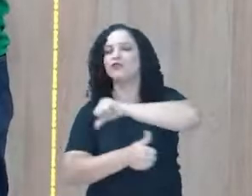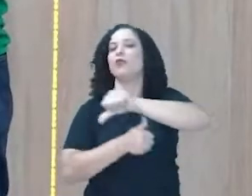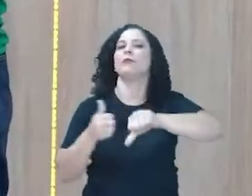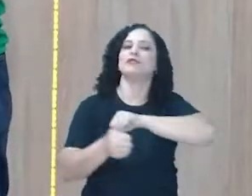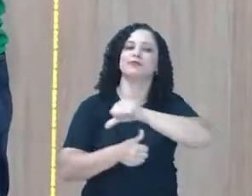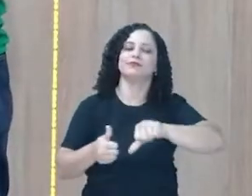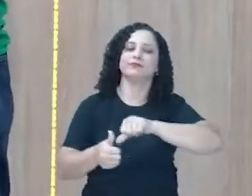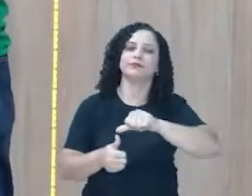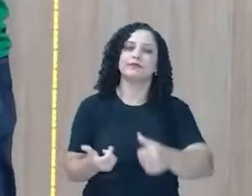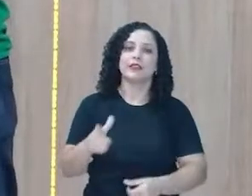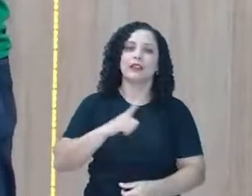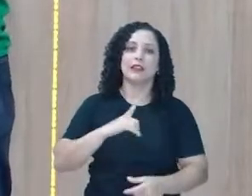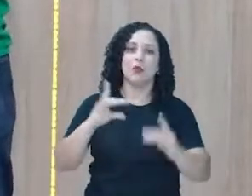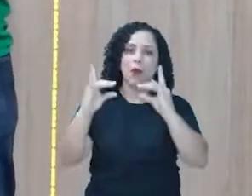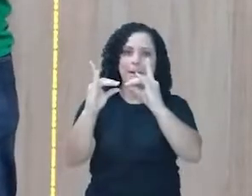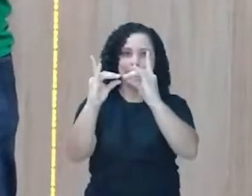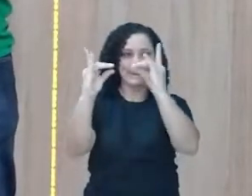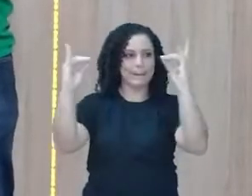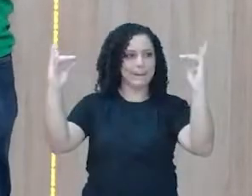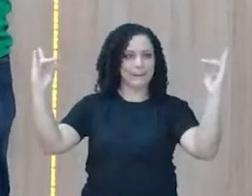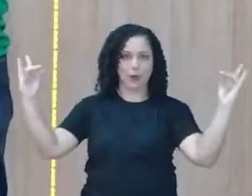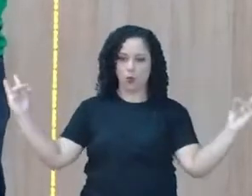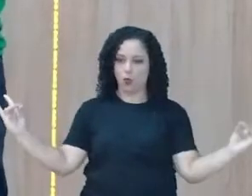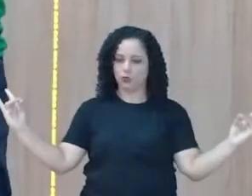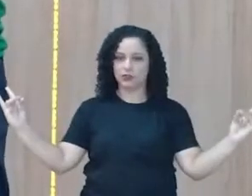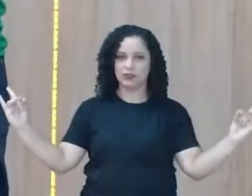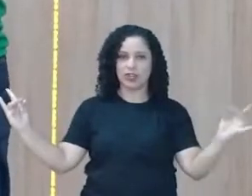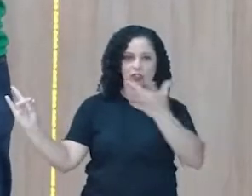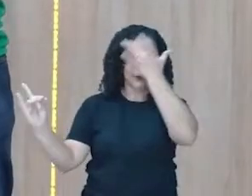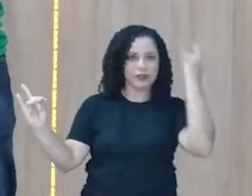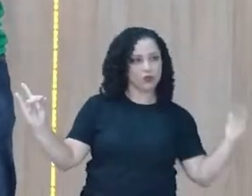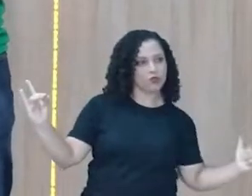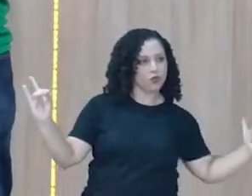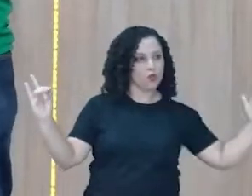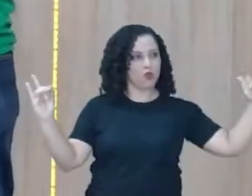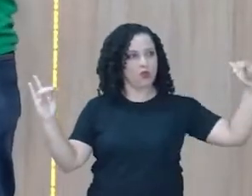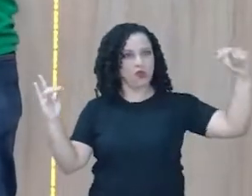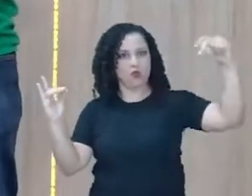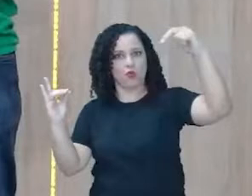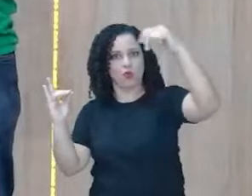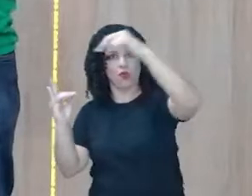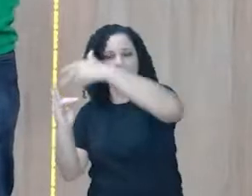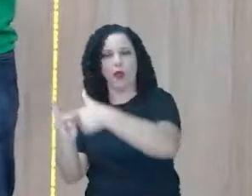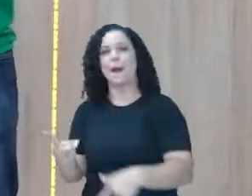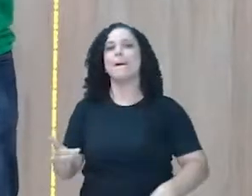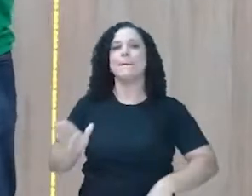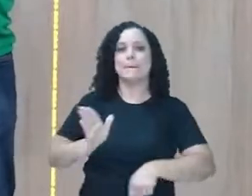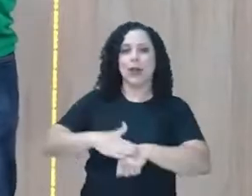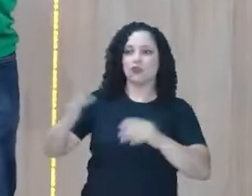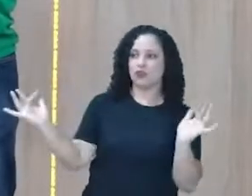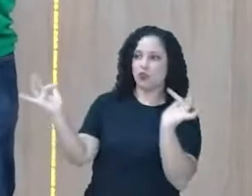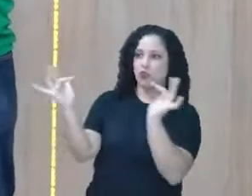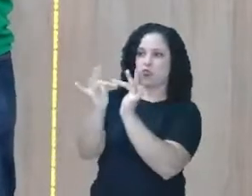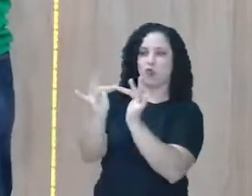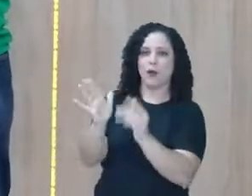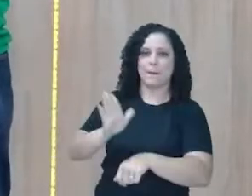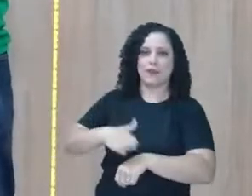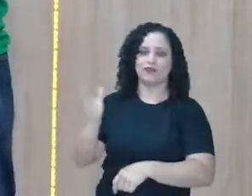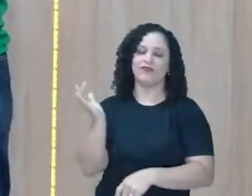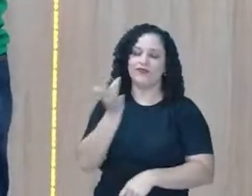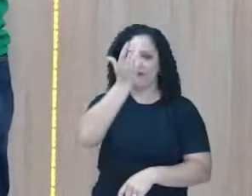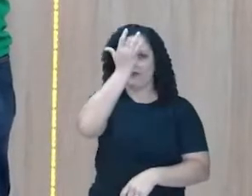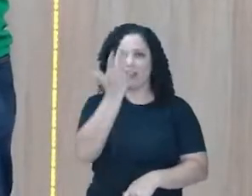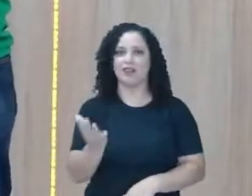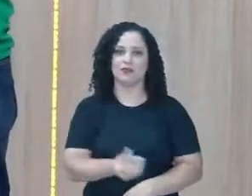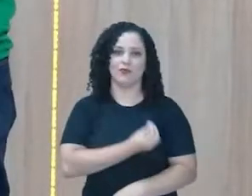o deslocamento das pessoas, para deixar a vida da sociedade mais dinâmica, mais confortável, para gerar ocupação, emprego e por